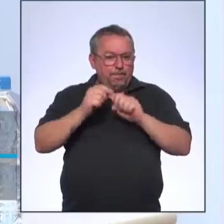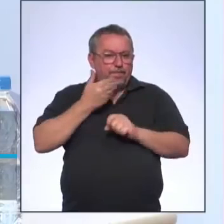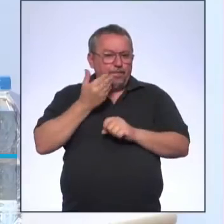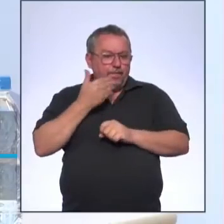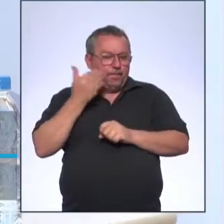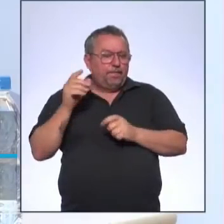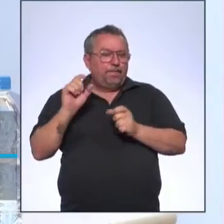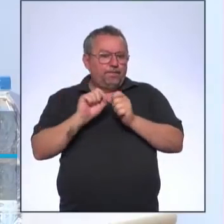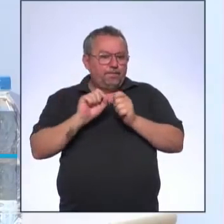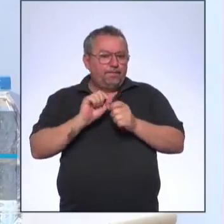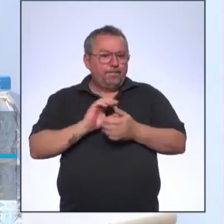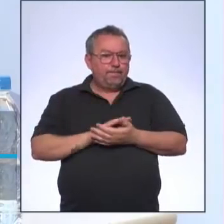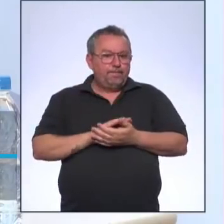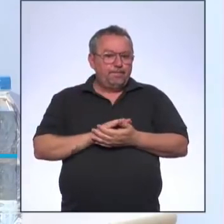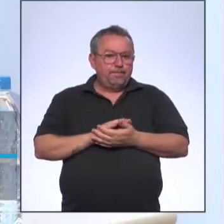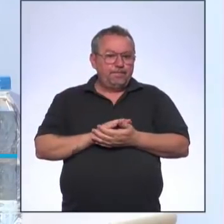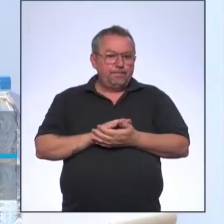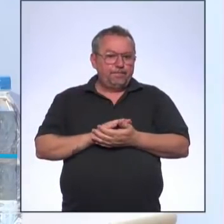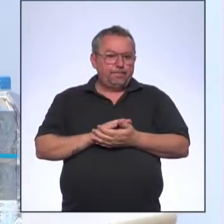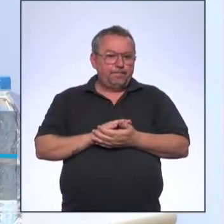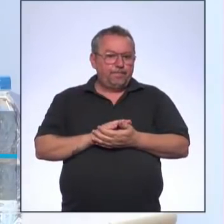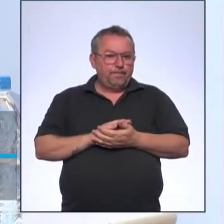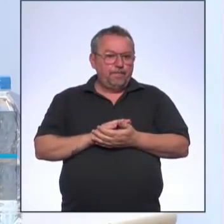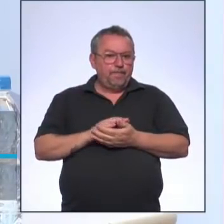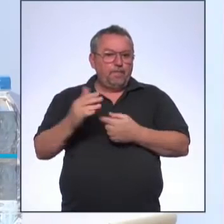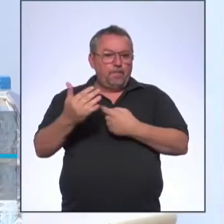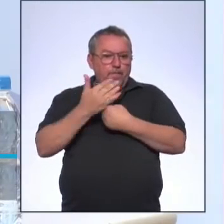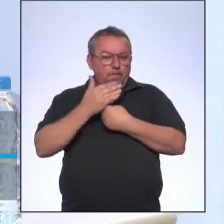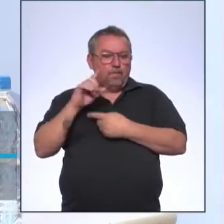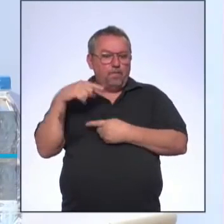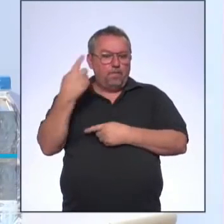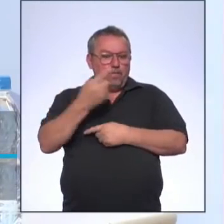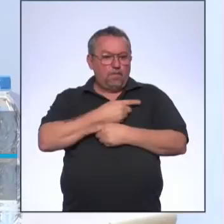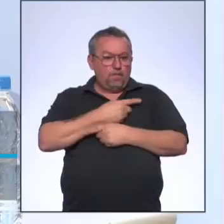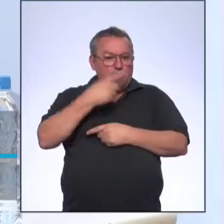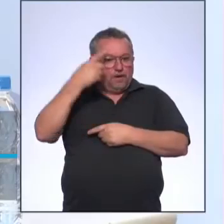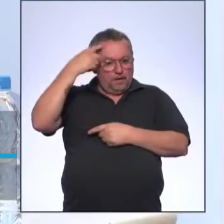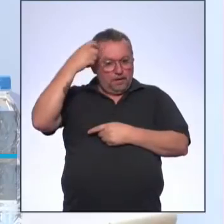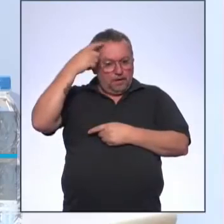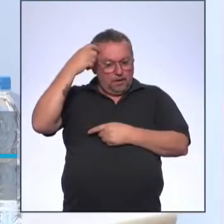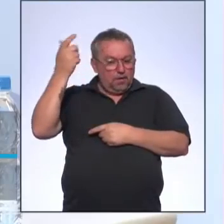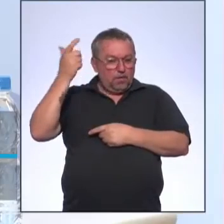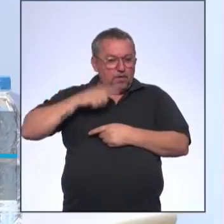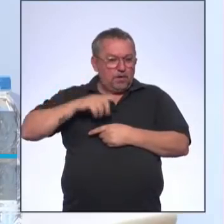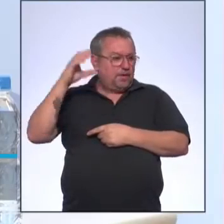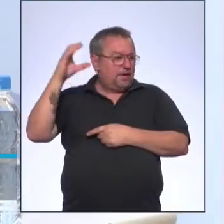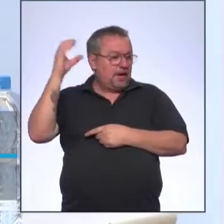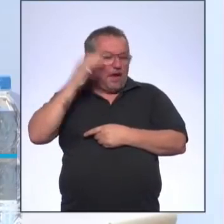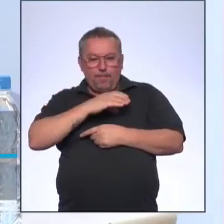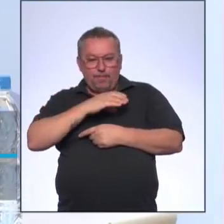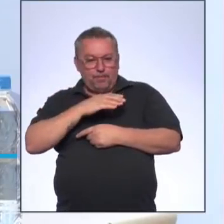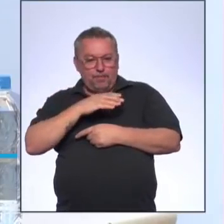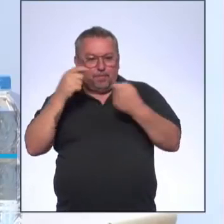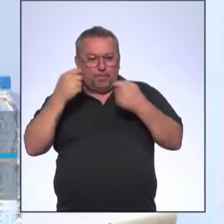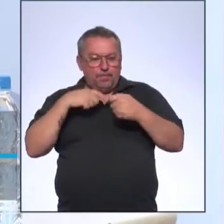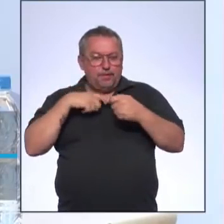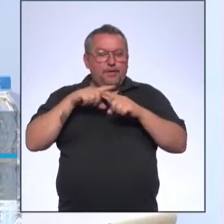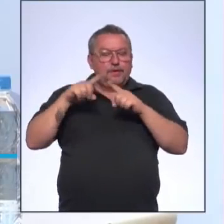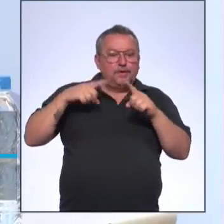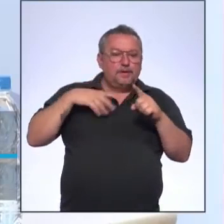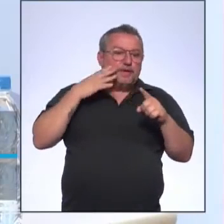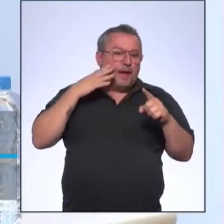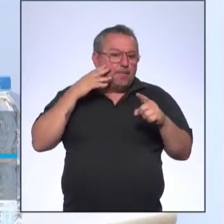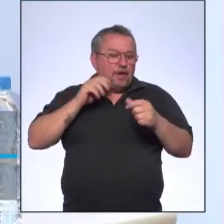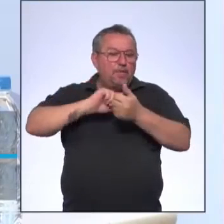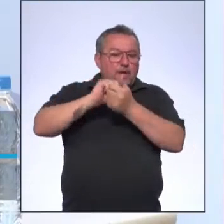para compor. A improvisação ajuda para que as ideias fluam com rapidez. É preciso jogo de cintura para